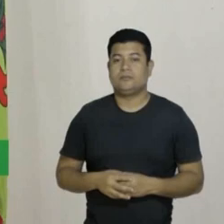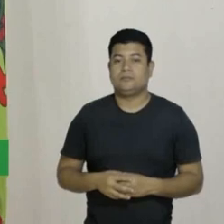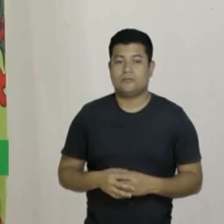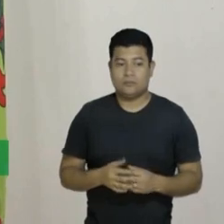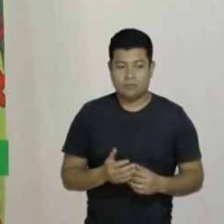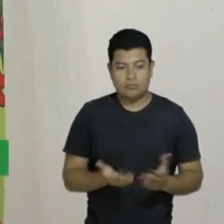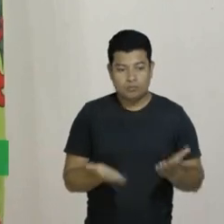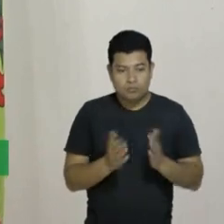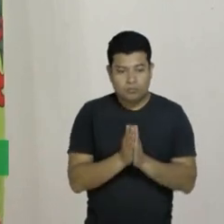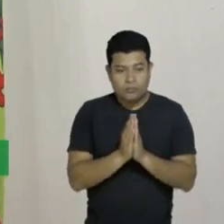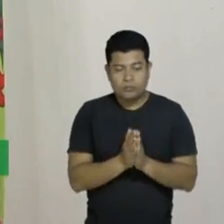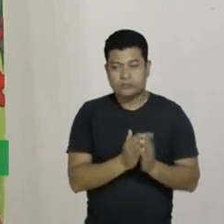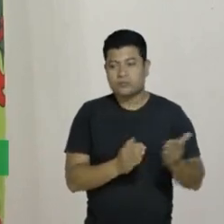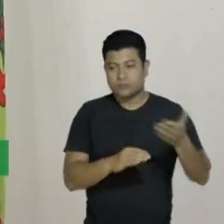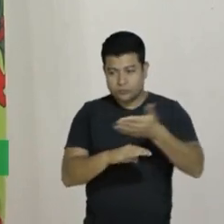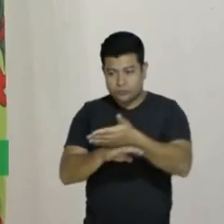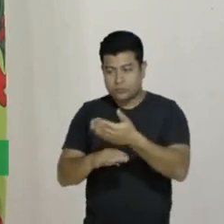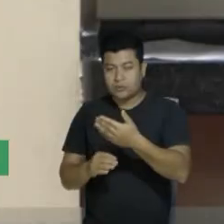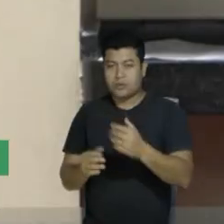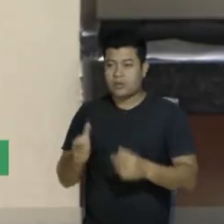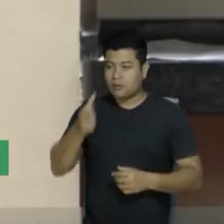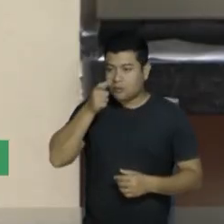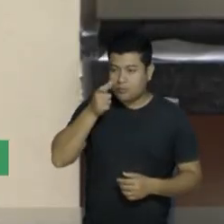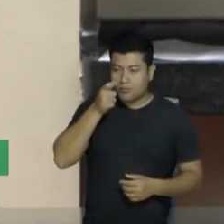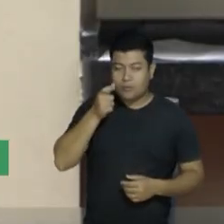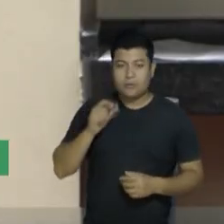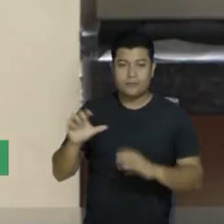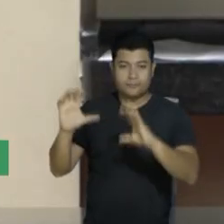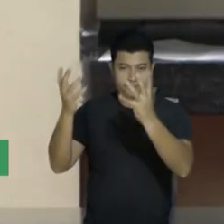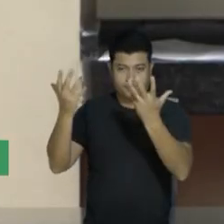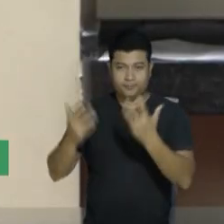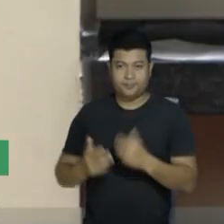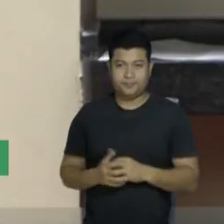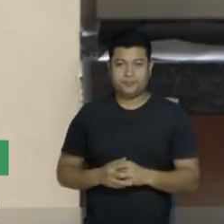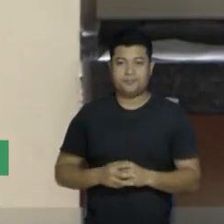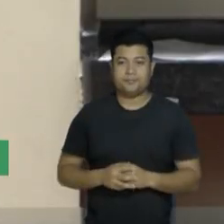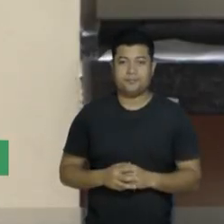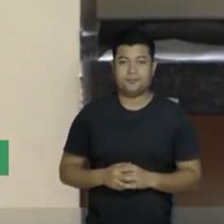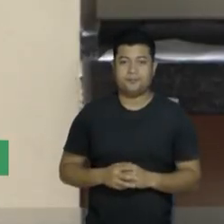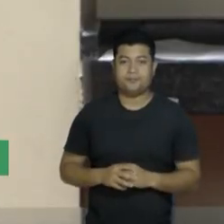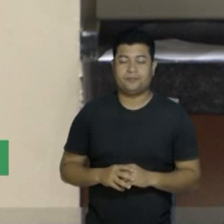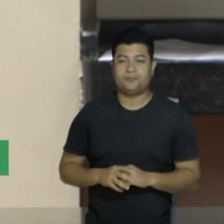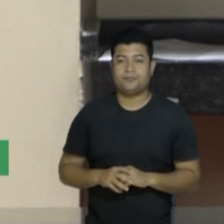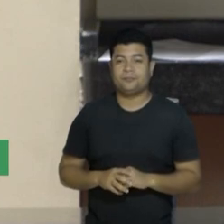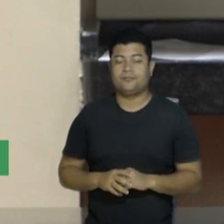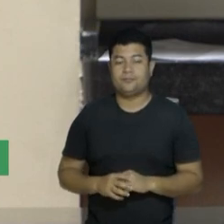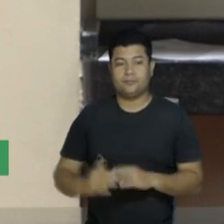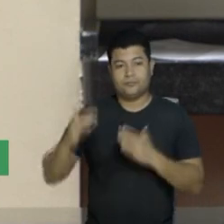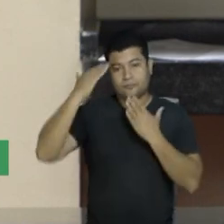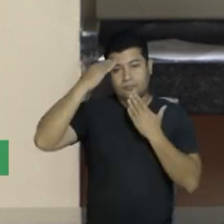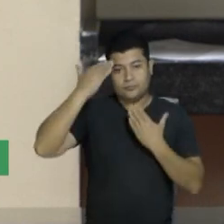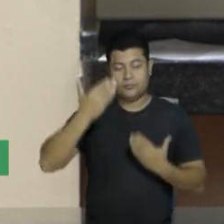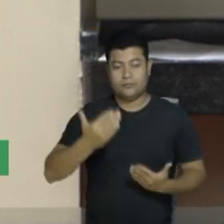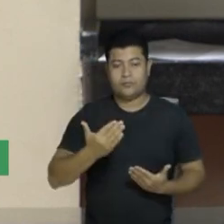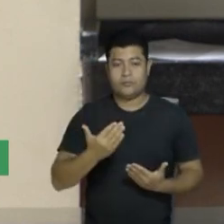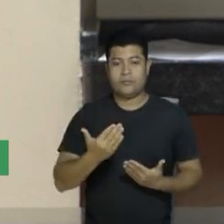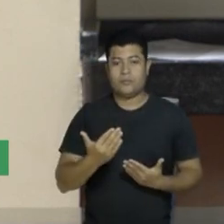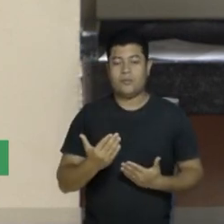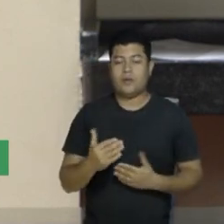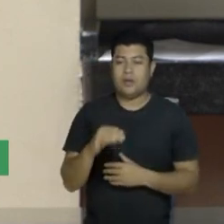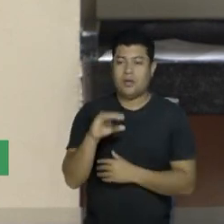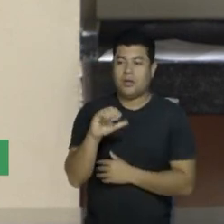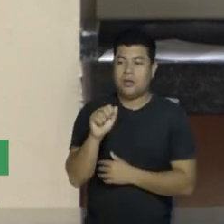para acompanhar o evento. Obrigado. Obrigado, senhor Carlos Brandão, em nome